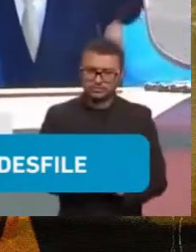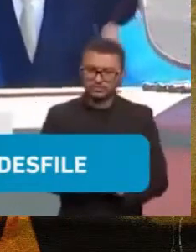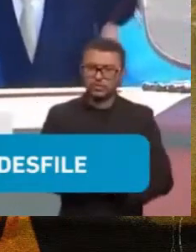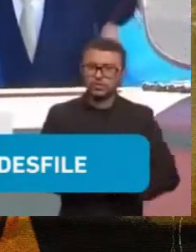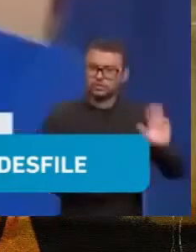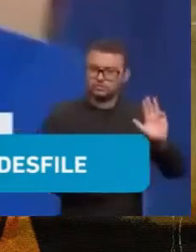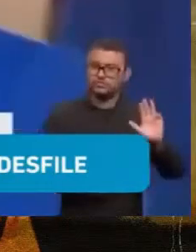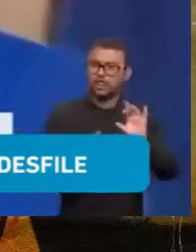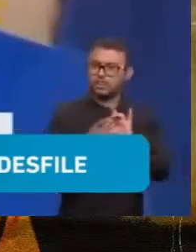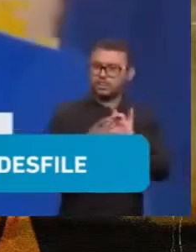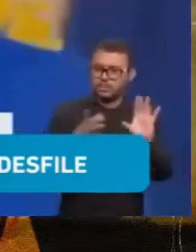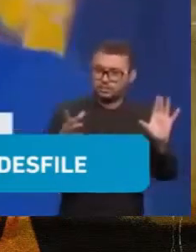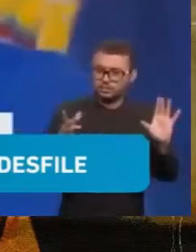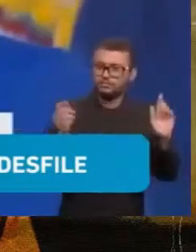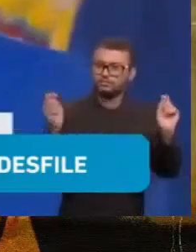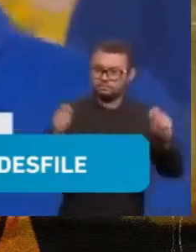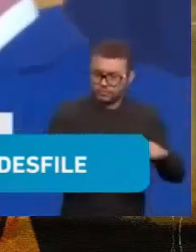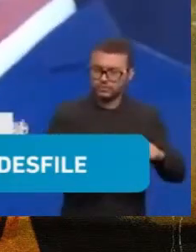Permissão concedida.